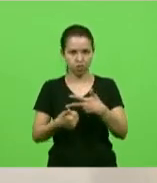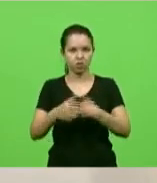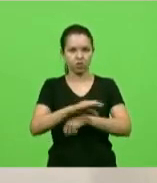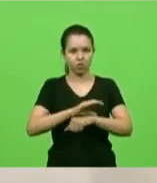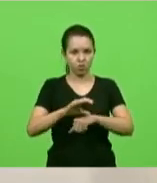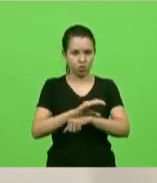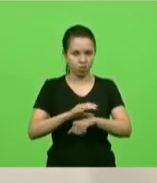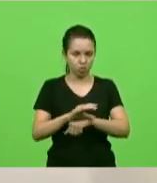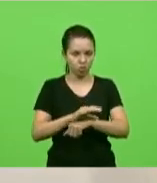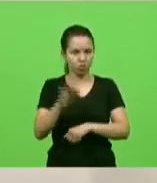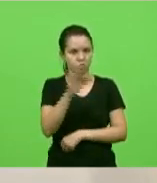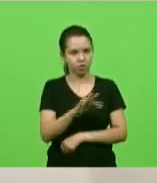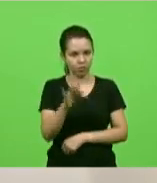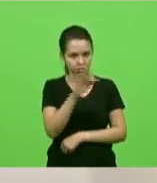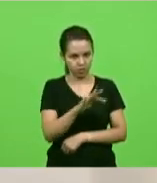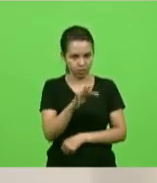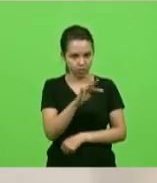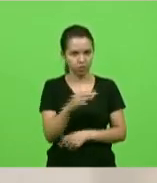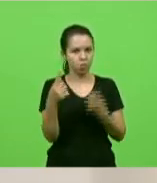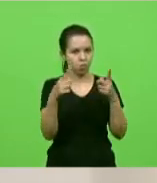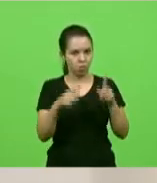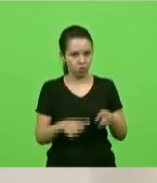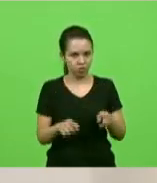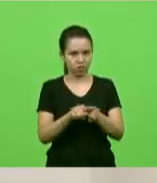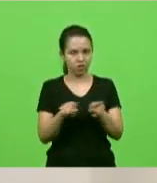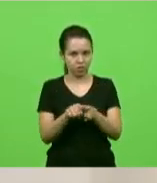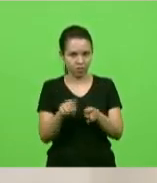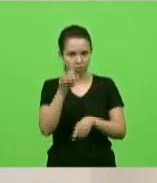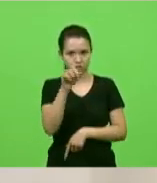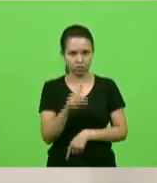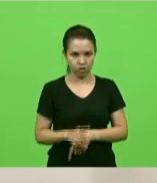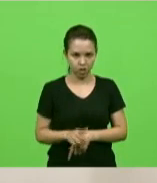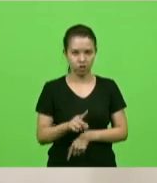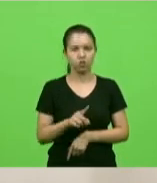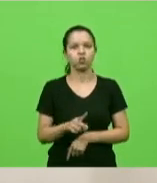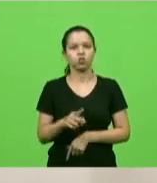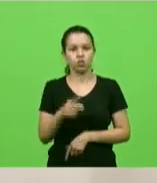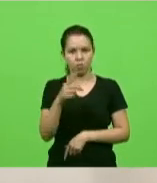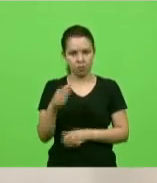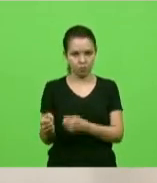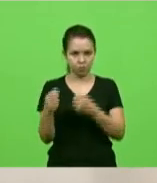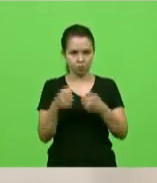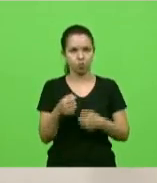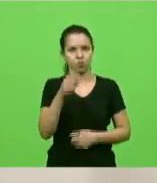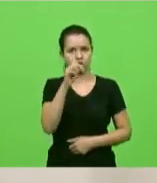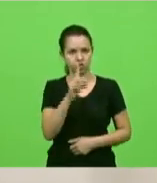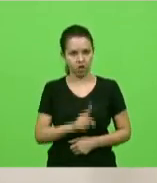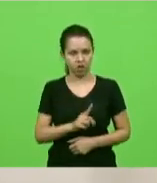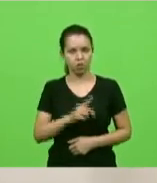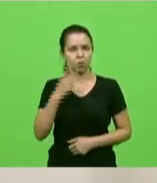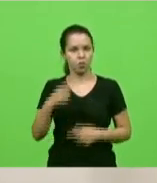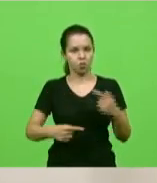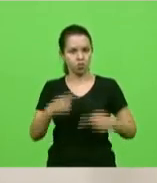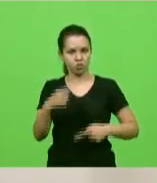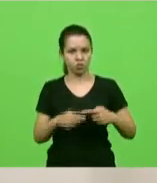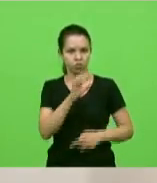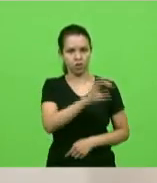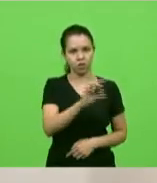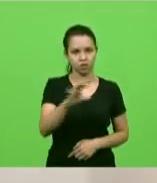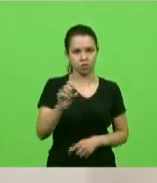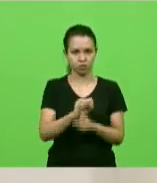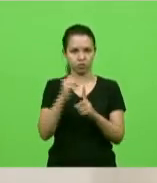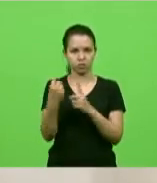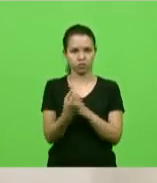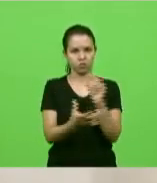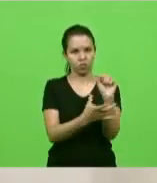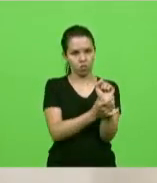da Federação, o exercício dos direitos políticos, individuais e sociais, a segurança interna do